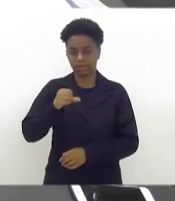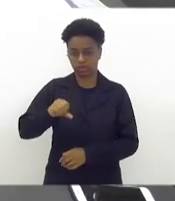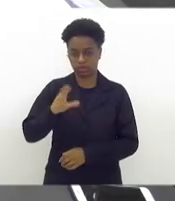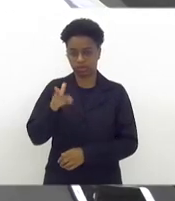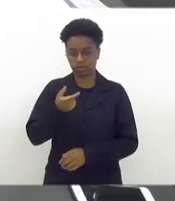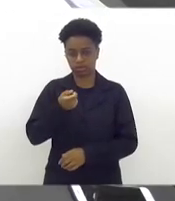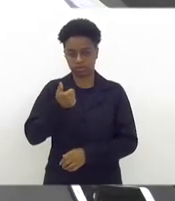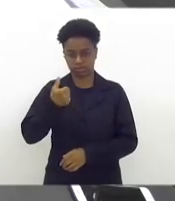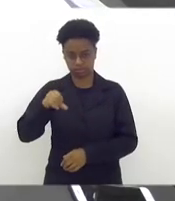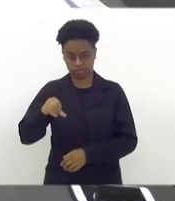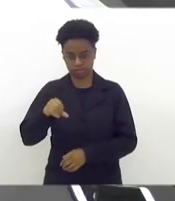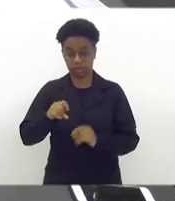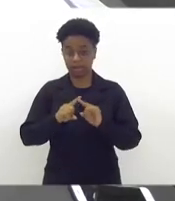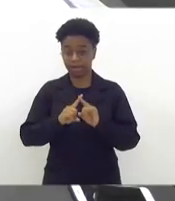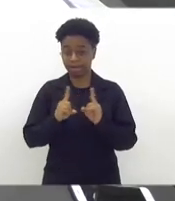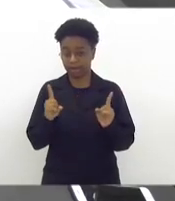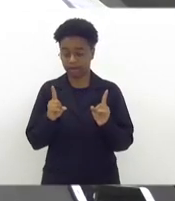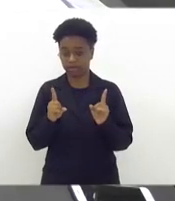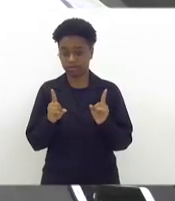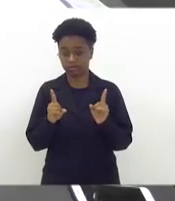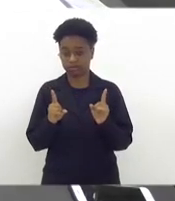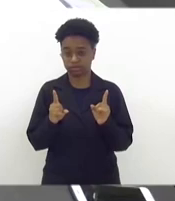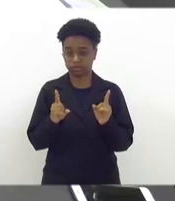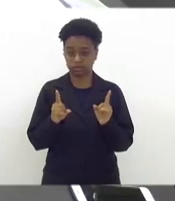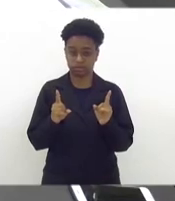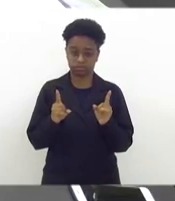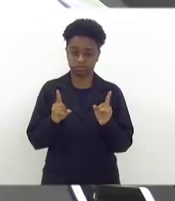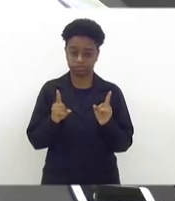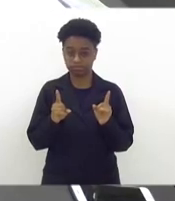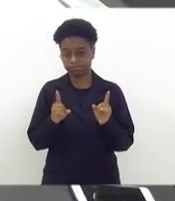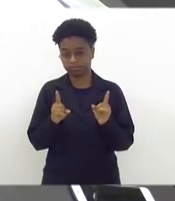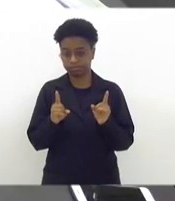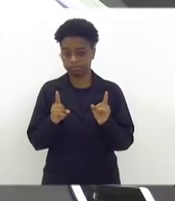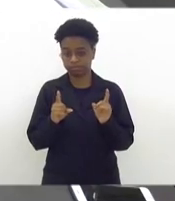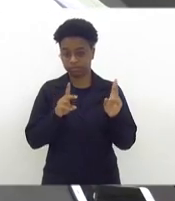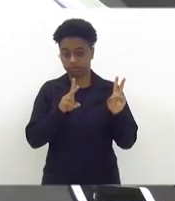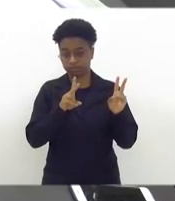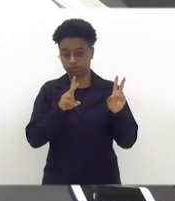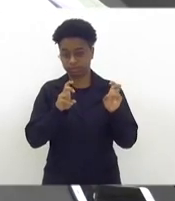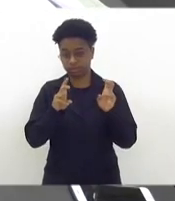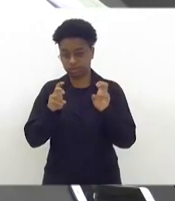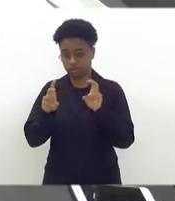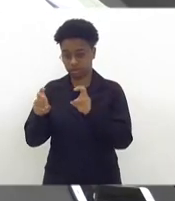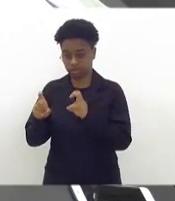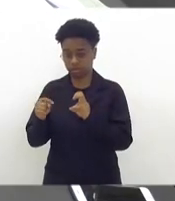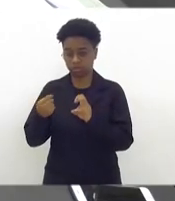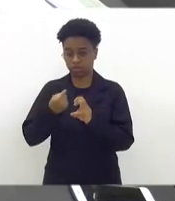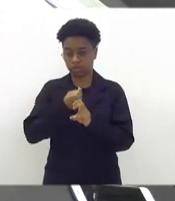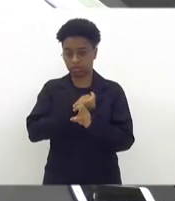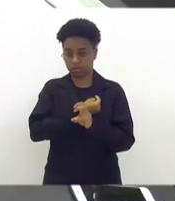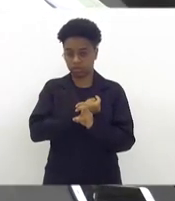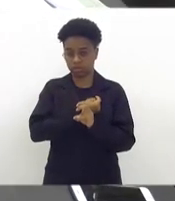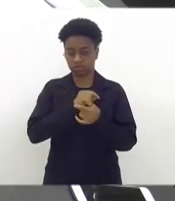de 2019. Uhum. Mas, nesse caso, os dispositivos que estão sendo abraçados pelos